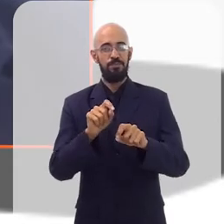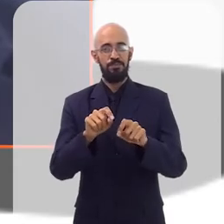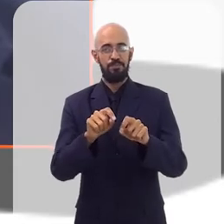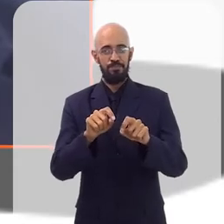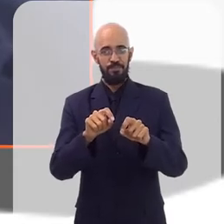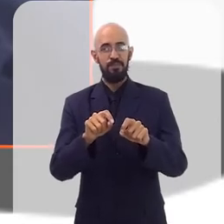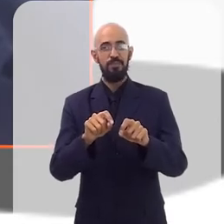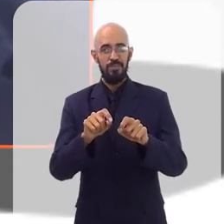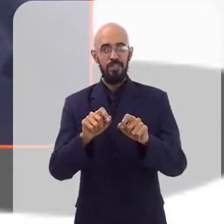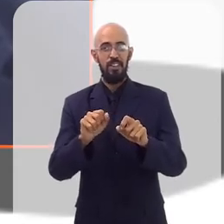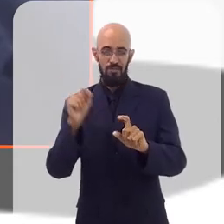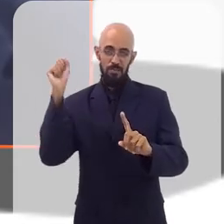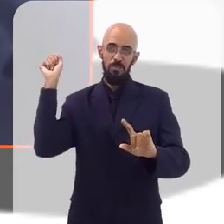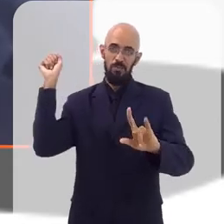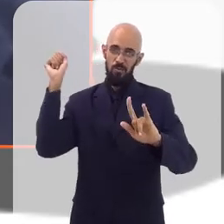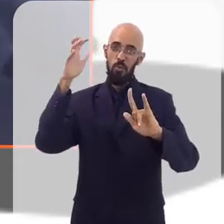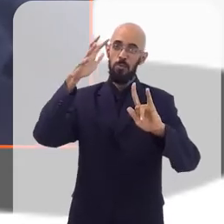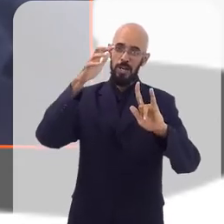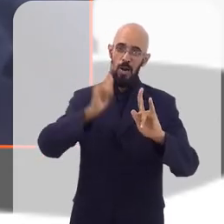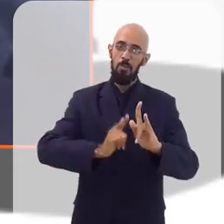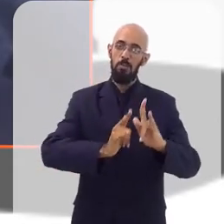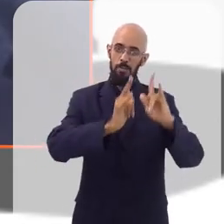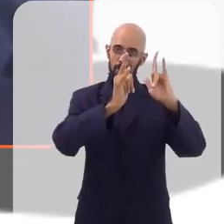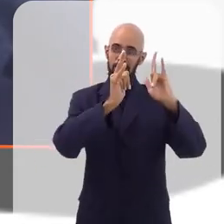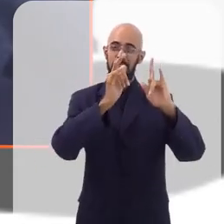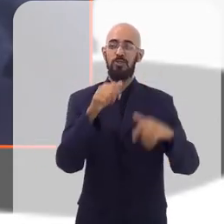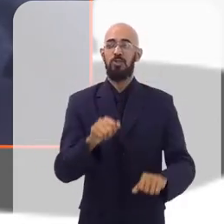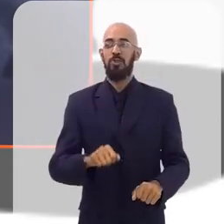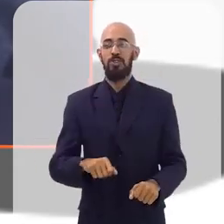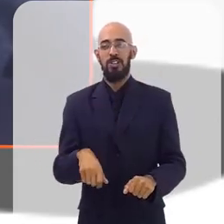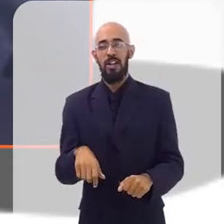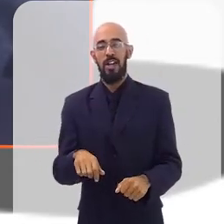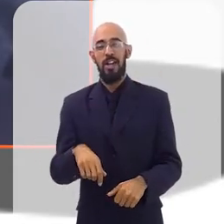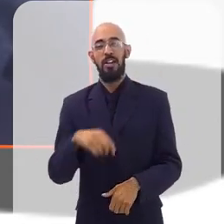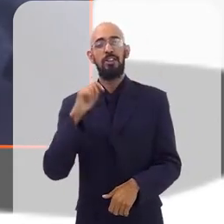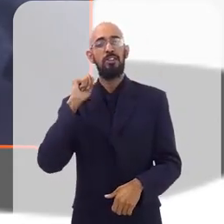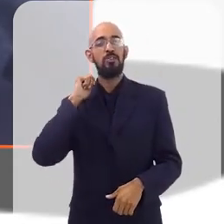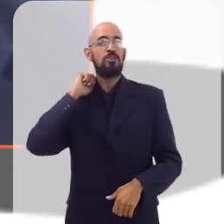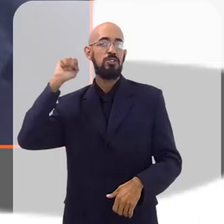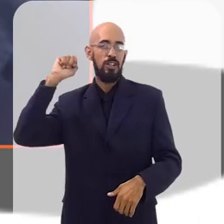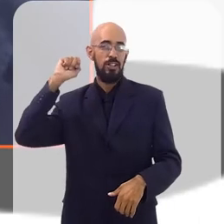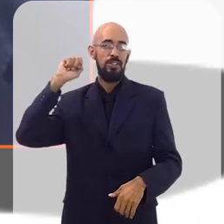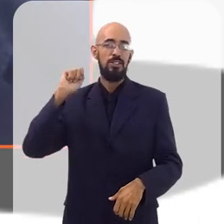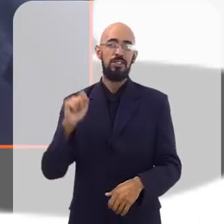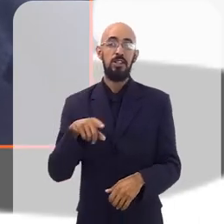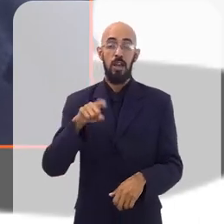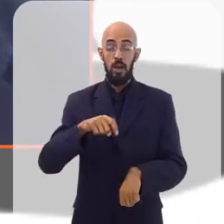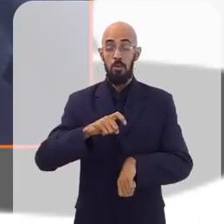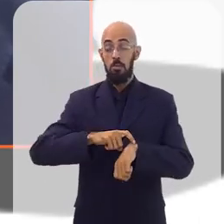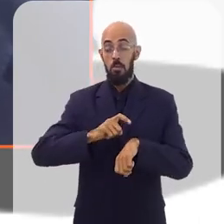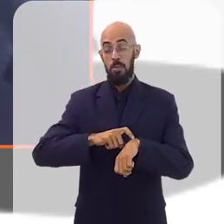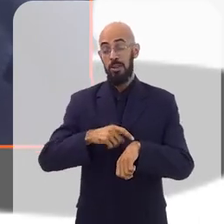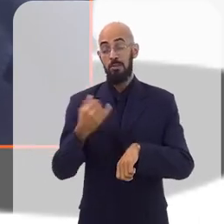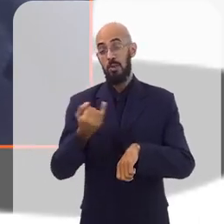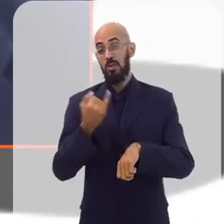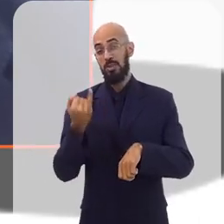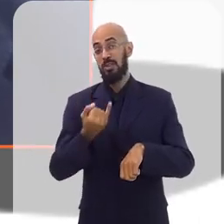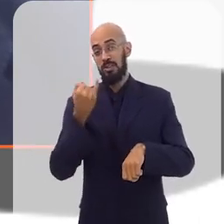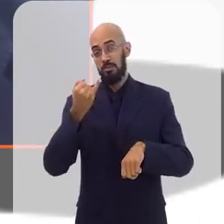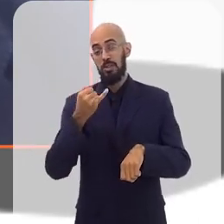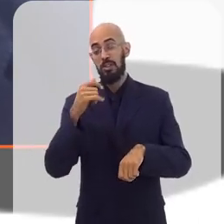que vai implementar nessa questão da iluminação do Palácio Tiradentes é um momento